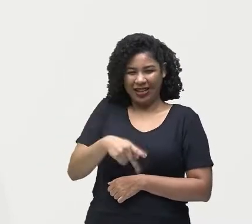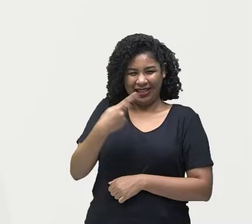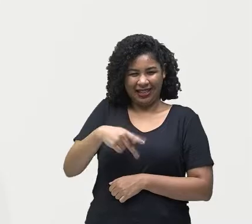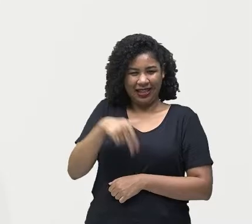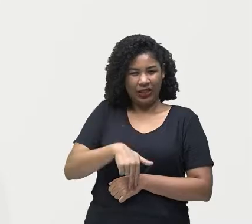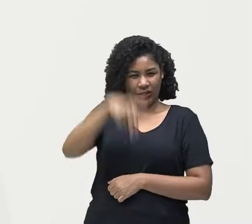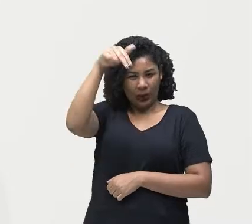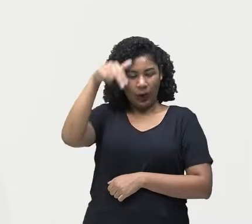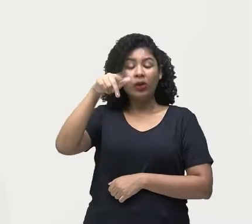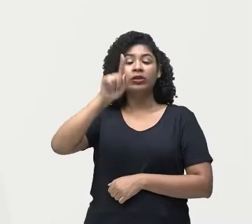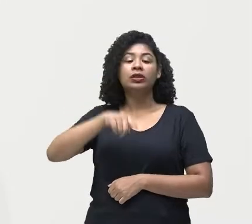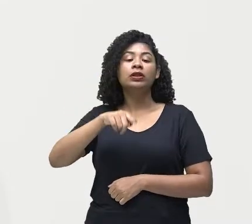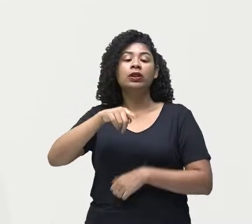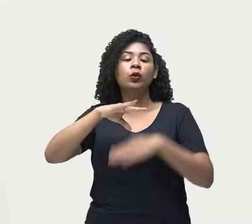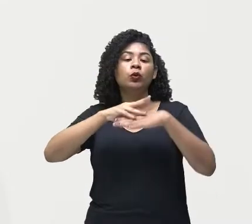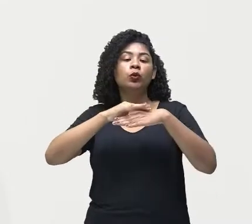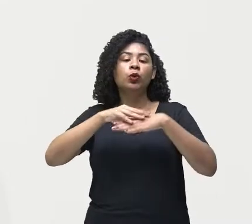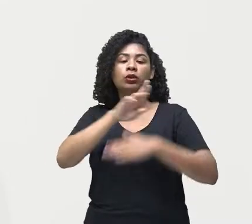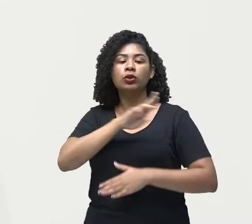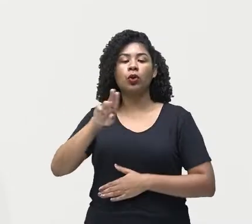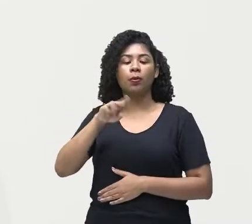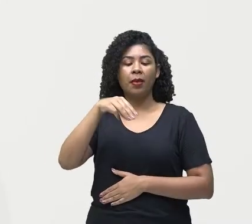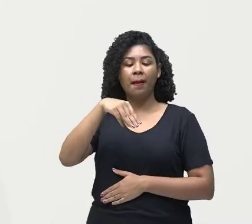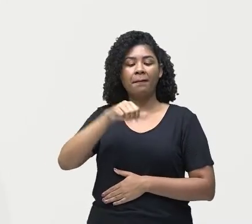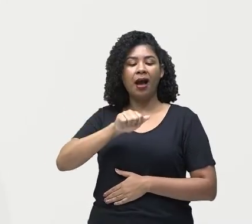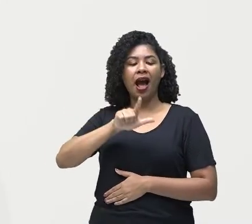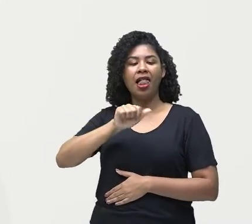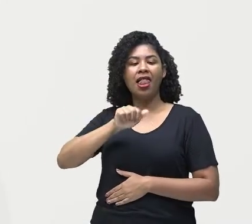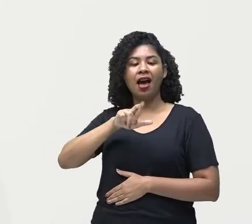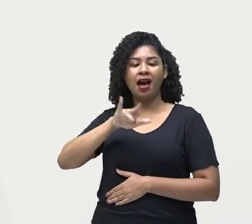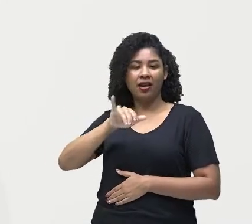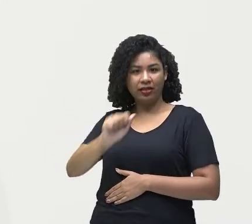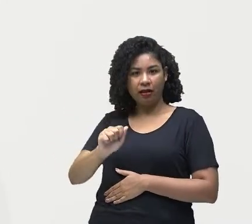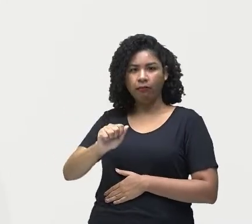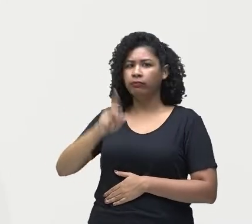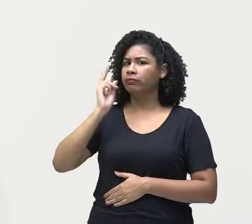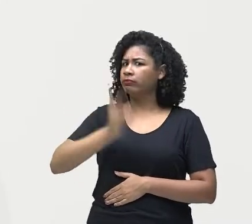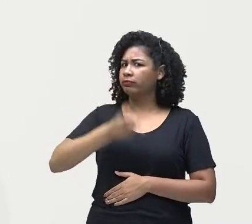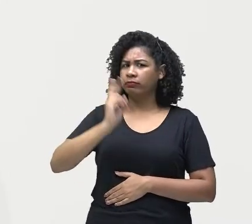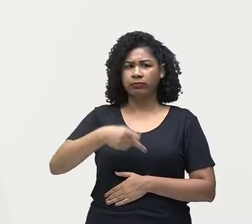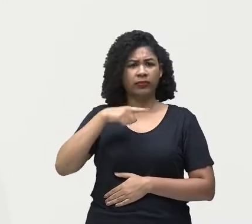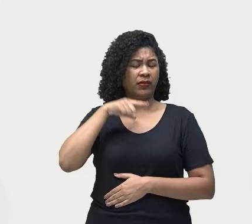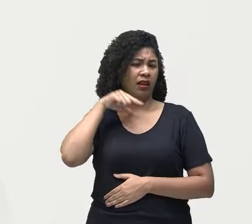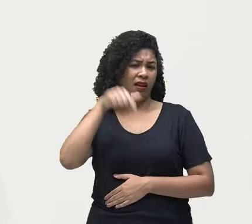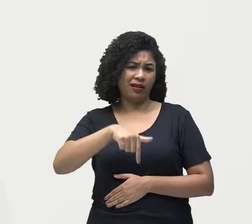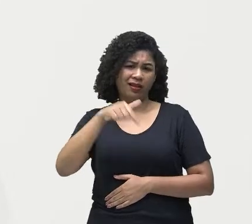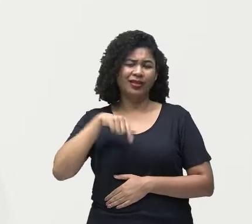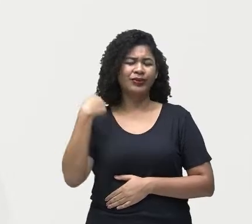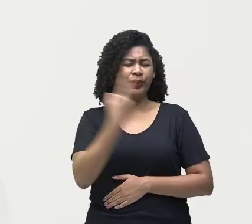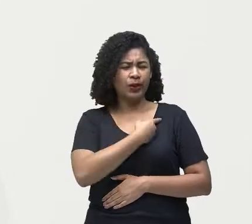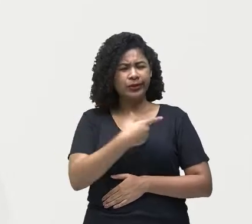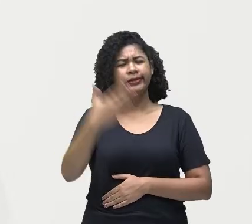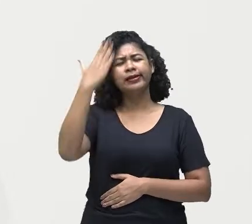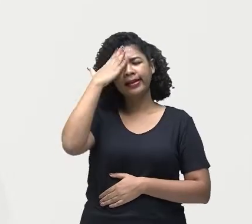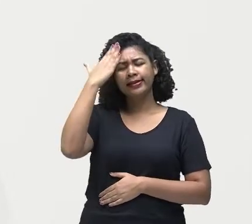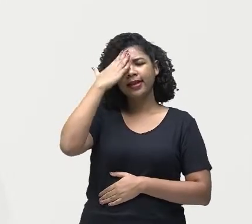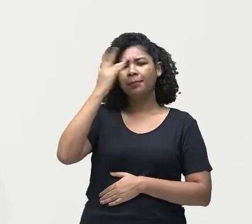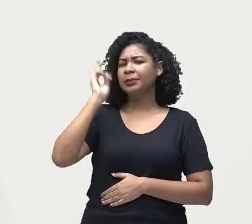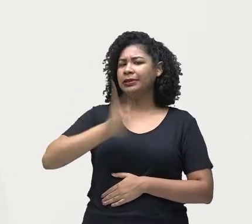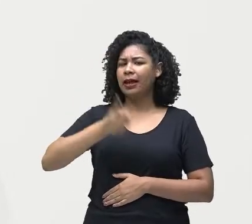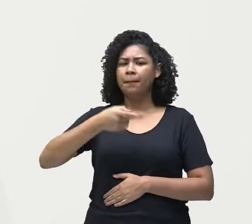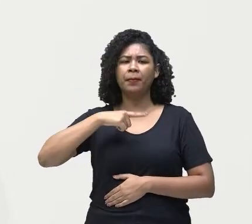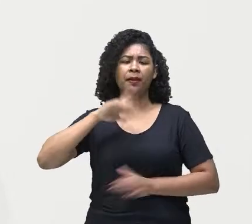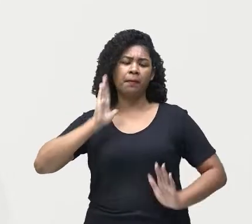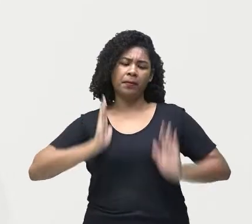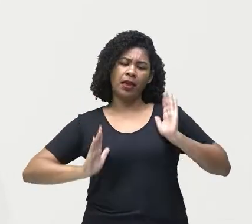na região norte do Brasil. Porque a gente sempre sabe dos surtos